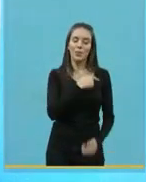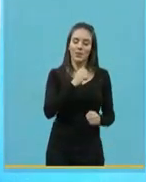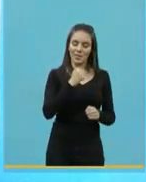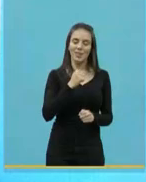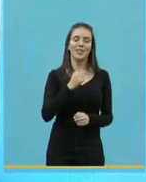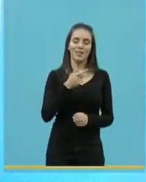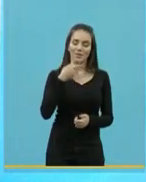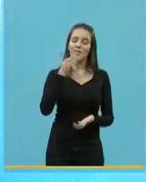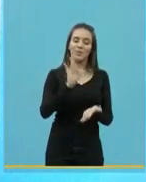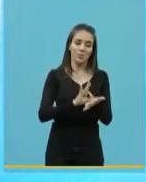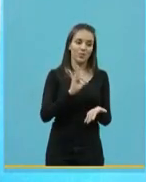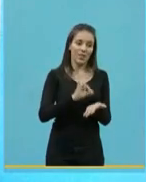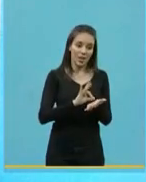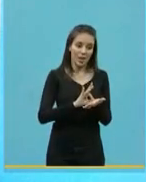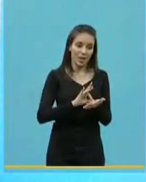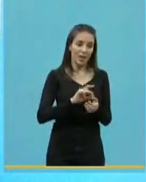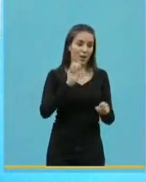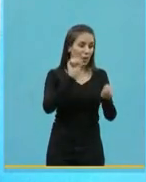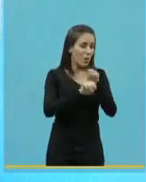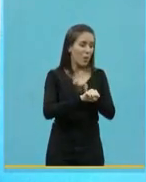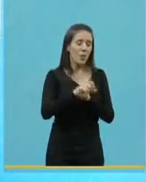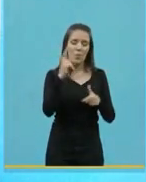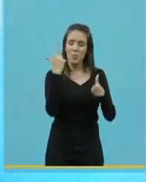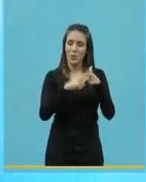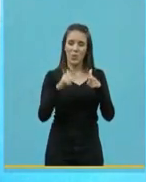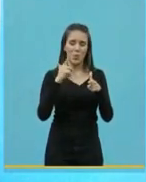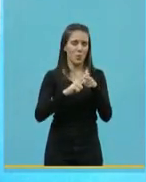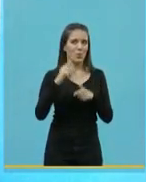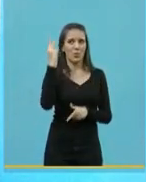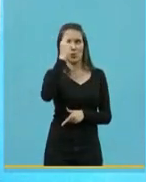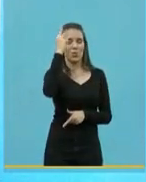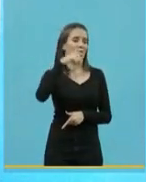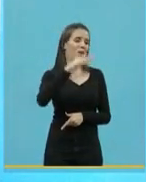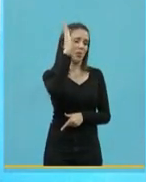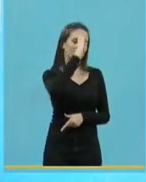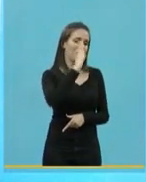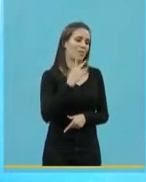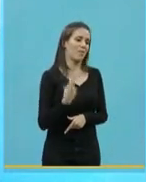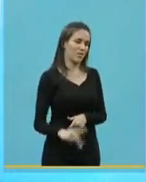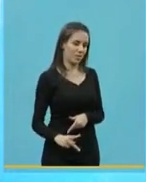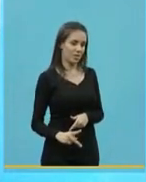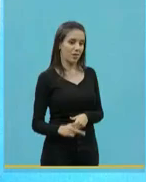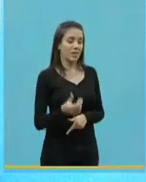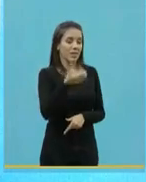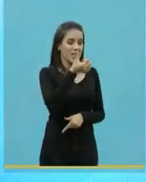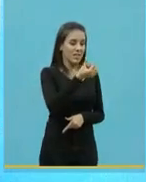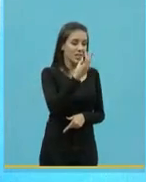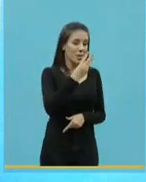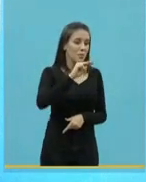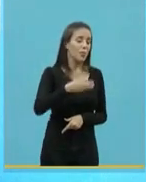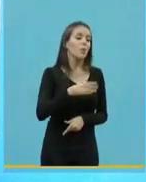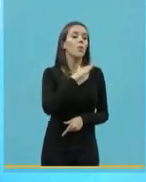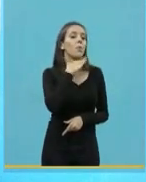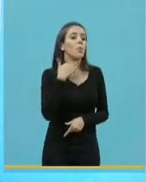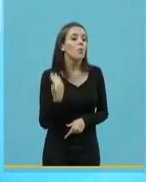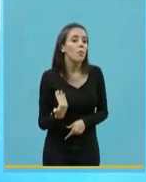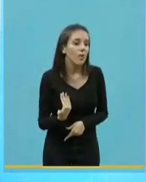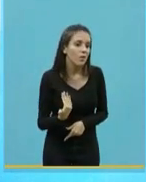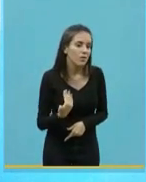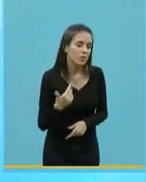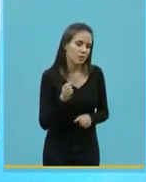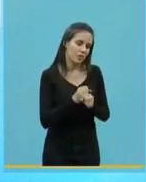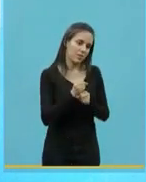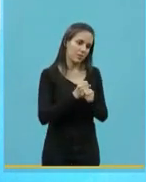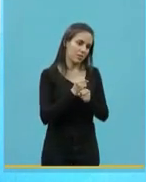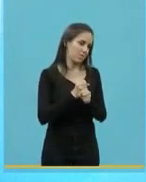que a violência é um dos problemas mais graves do país o brasil teve 60 seis mil mortes violentas no último ano